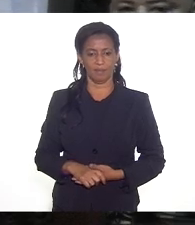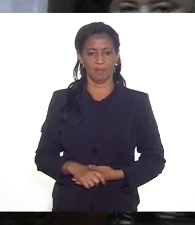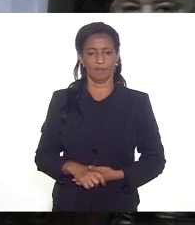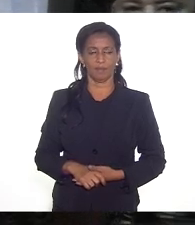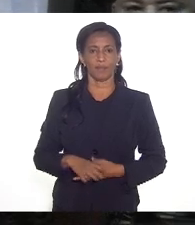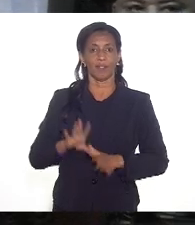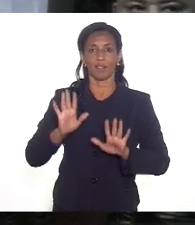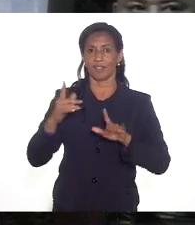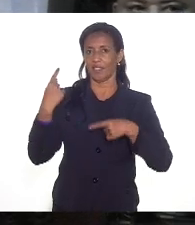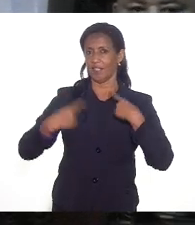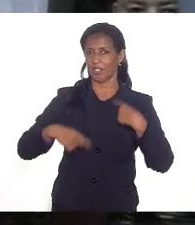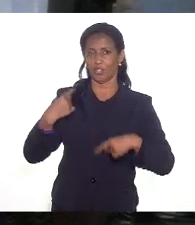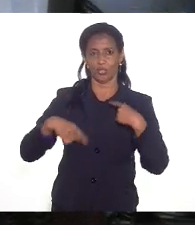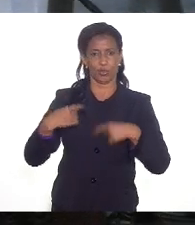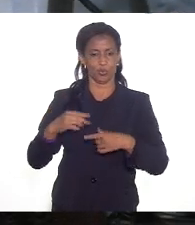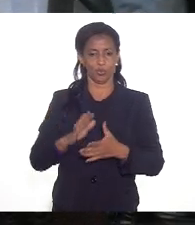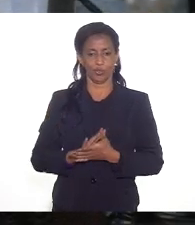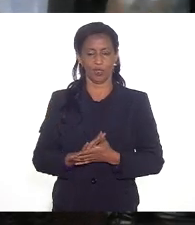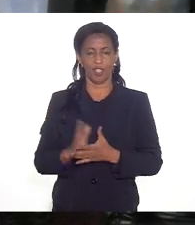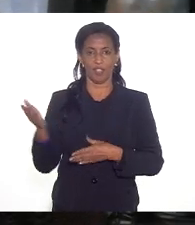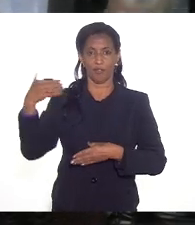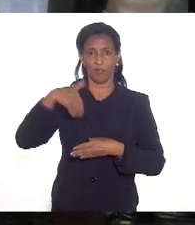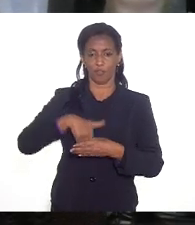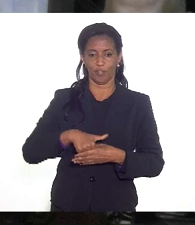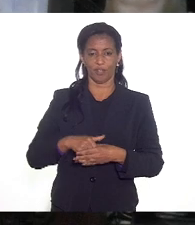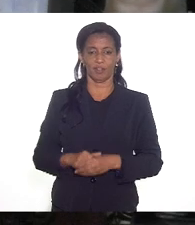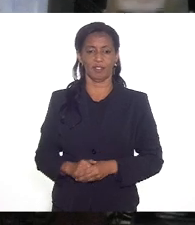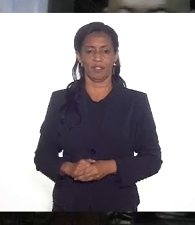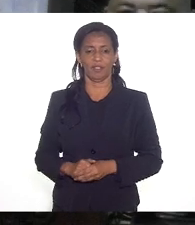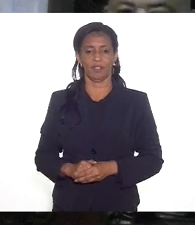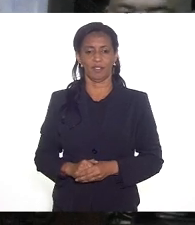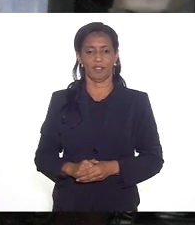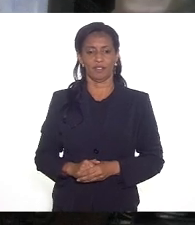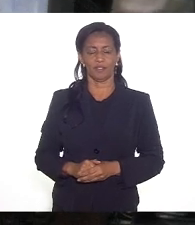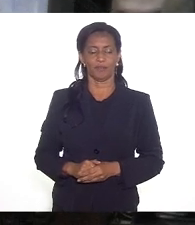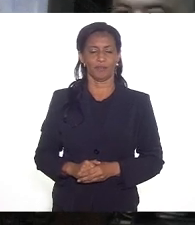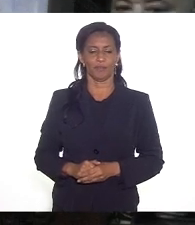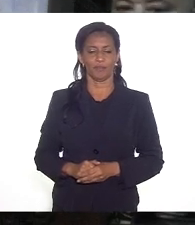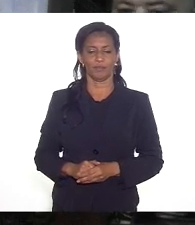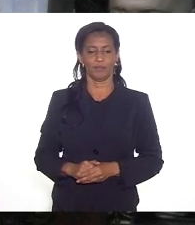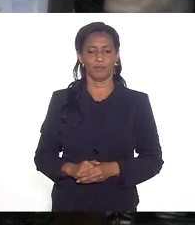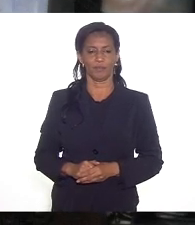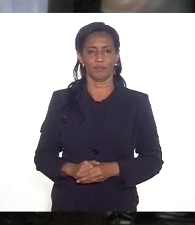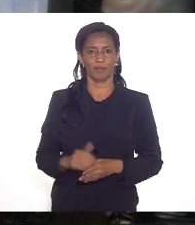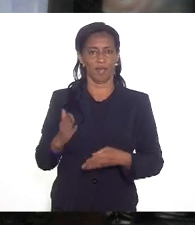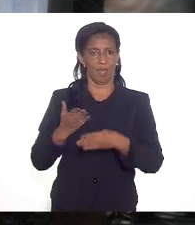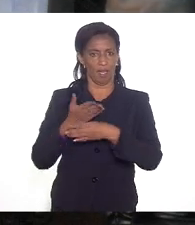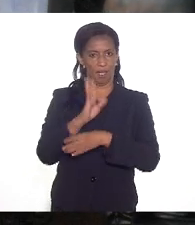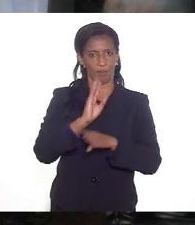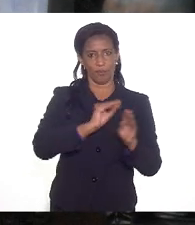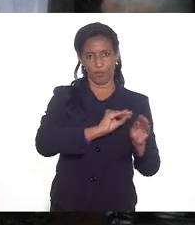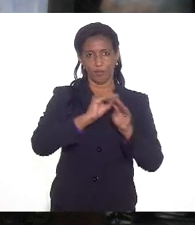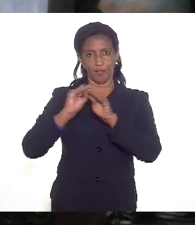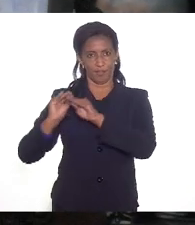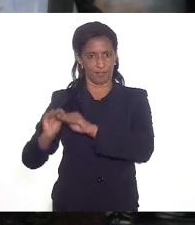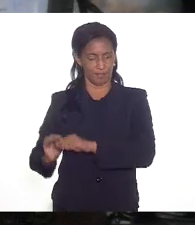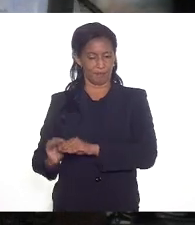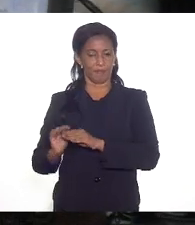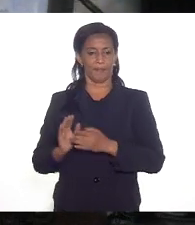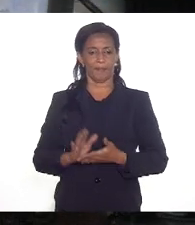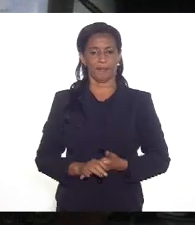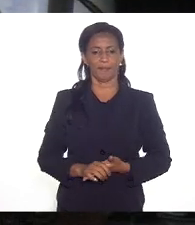eu abrir daquela especificidade a discussão em votação a emenda da comissão de redação seus próprios que estão aprovado em votação projeto